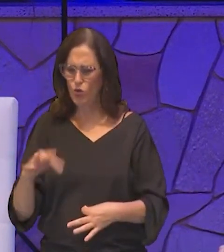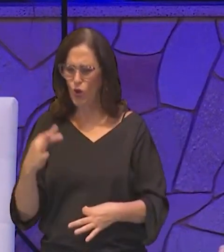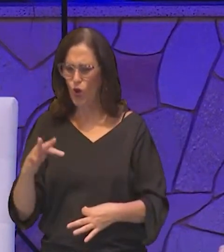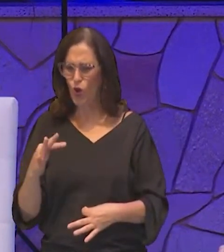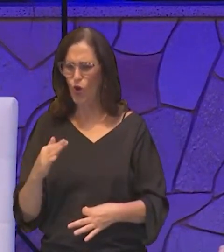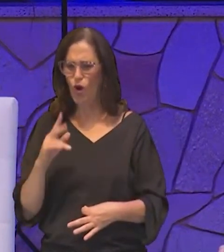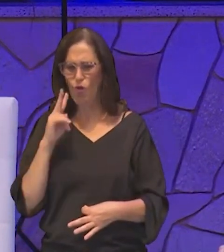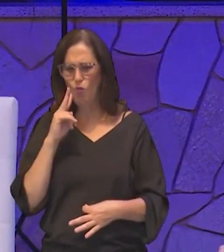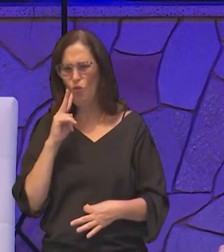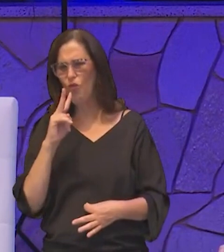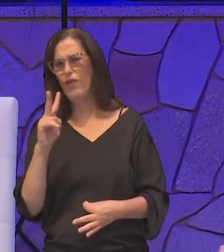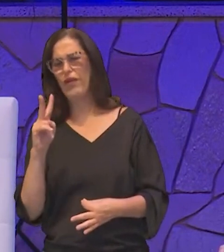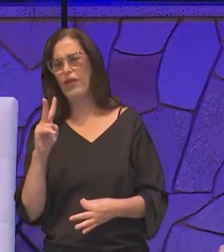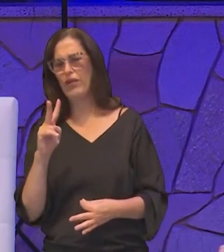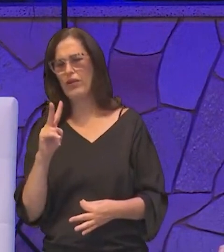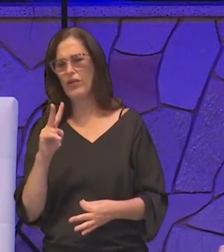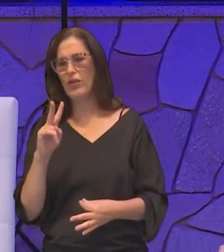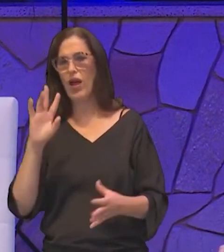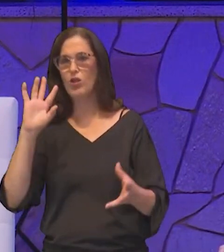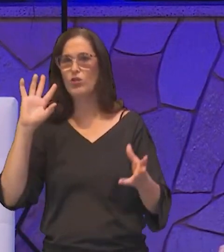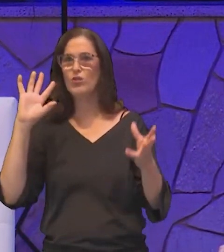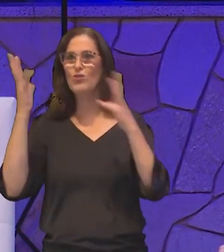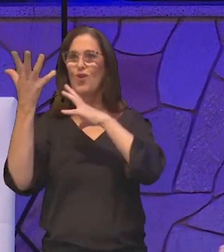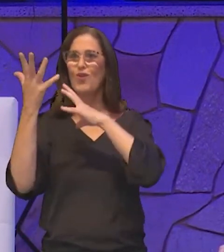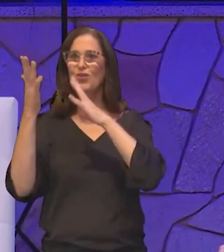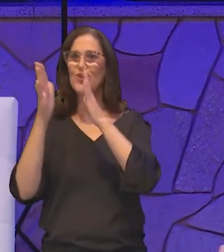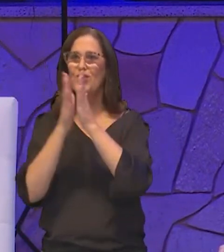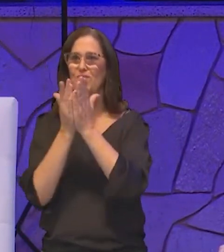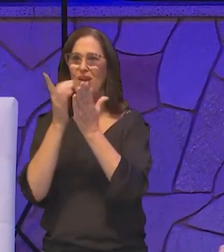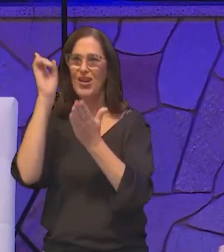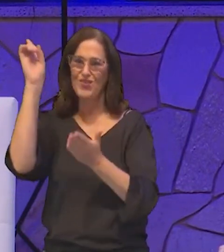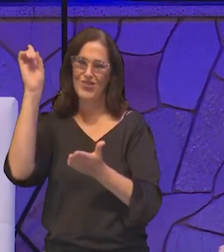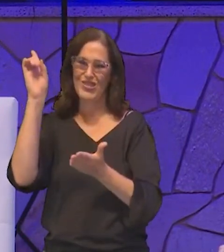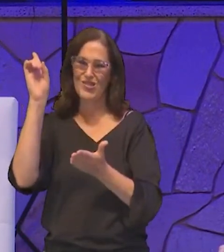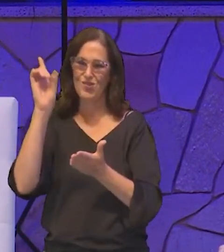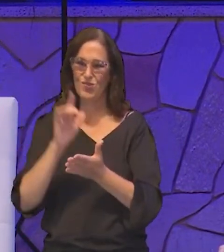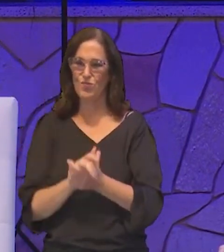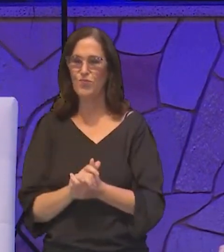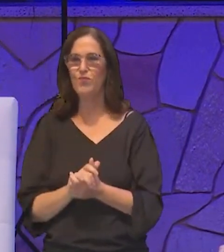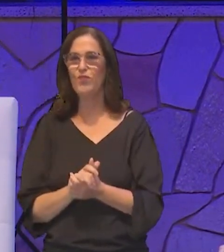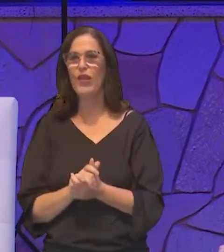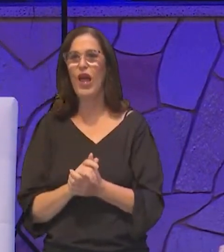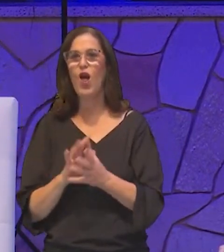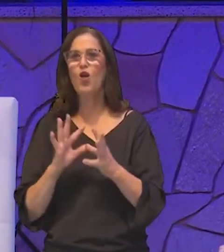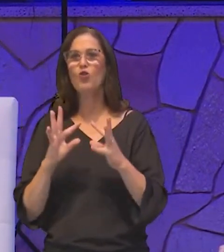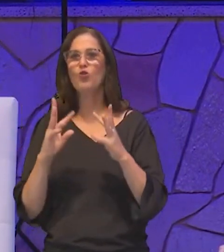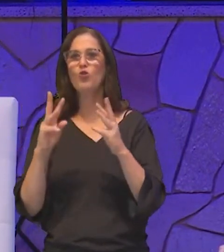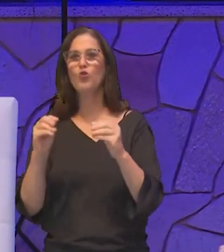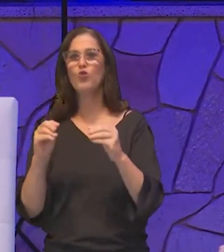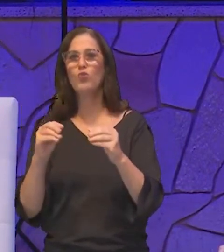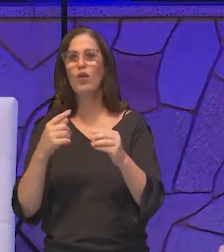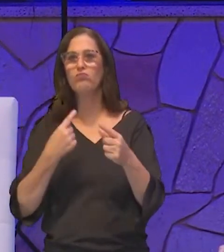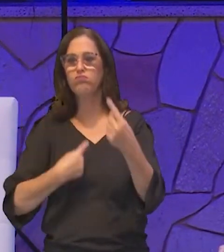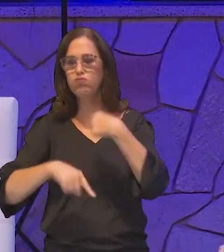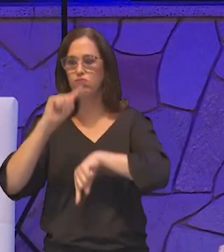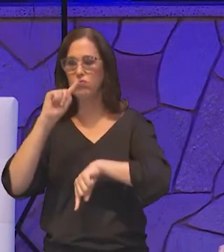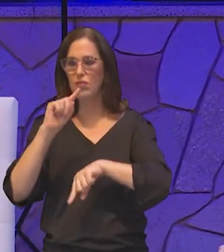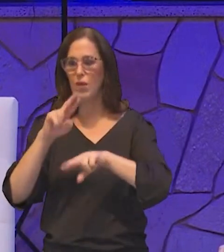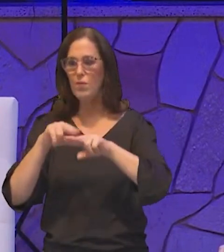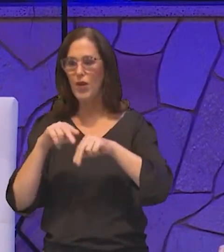encontrar uma solução na palavra de Deus. Tudo isso pode ser superado pelo